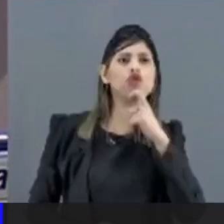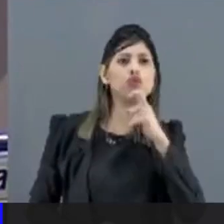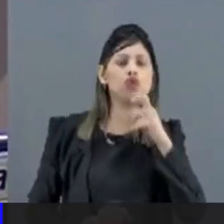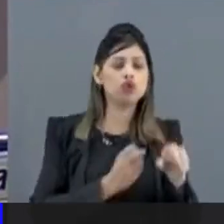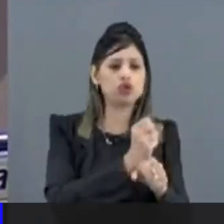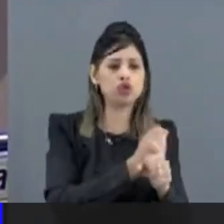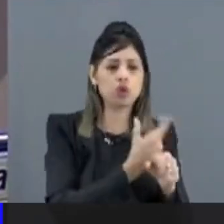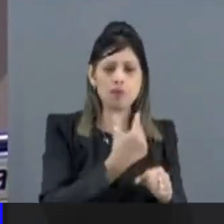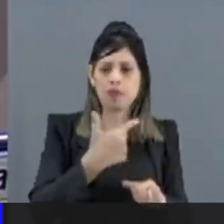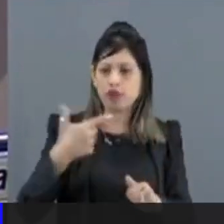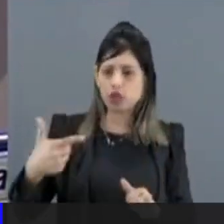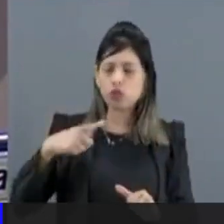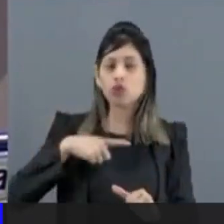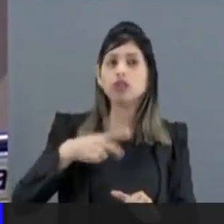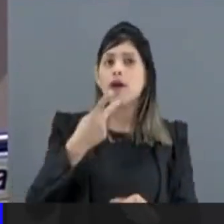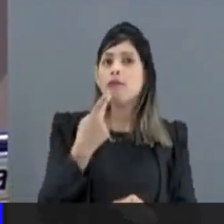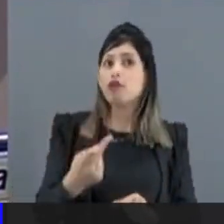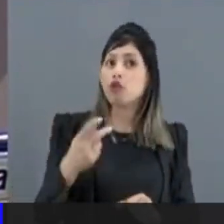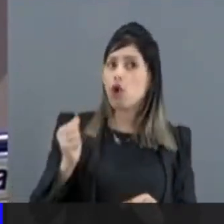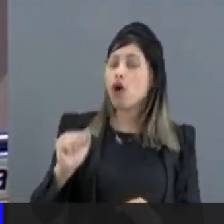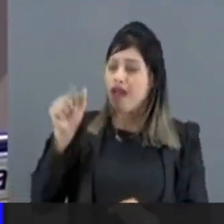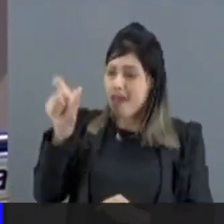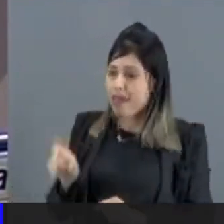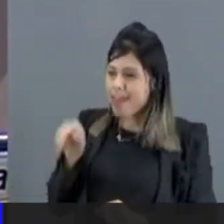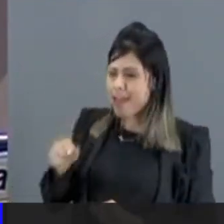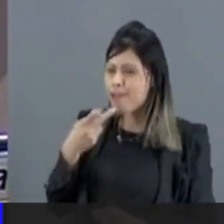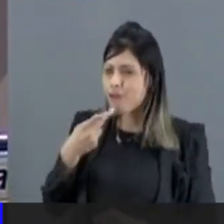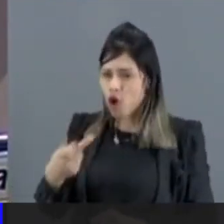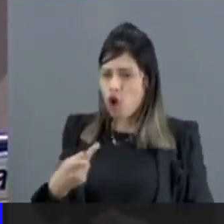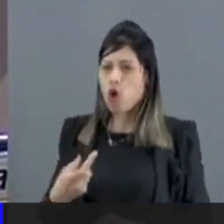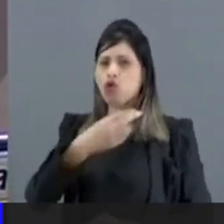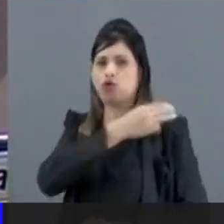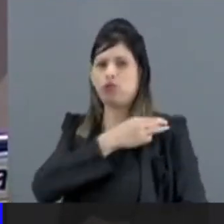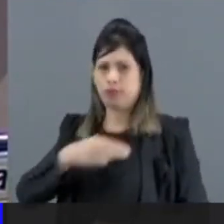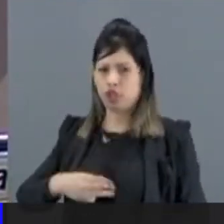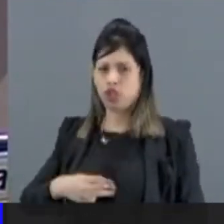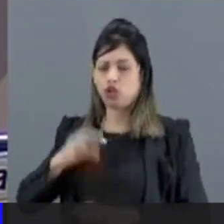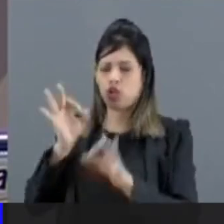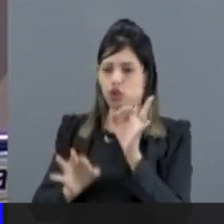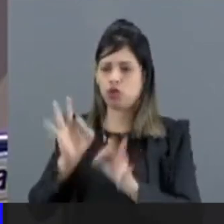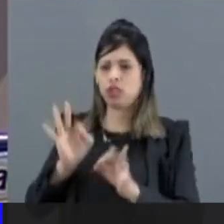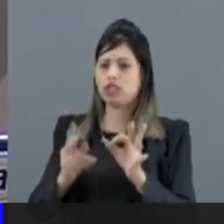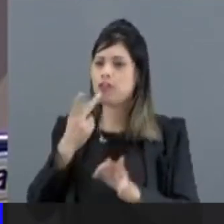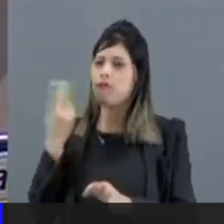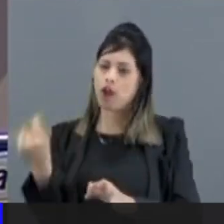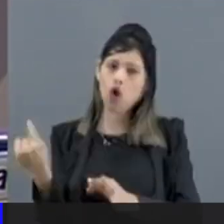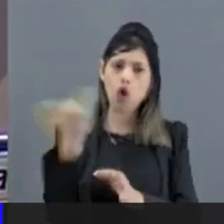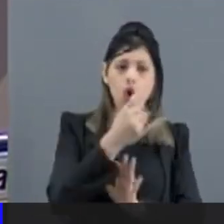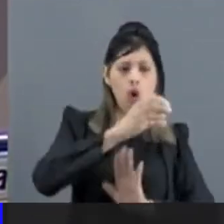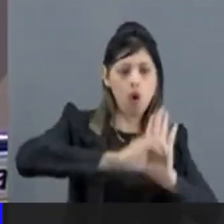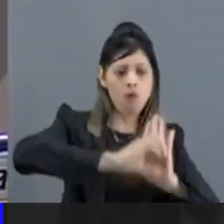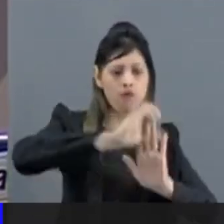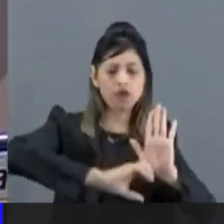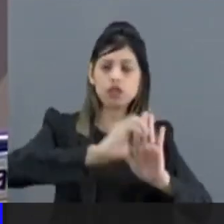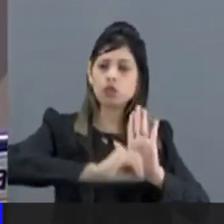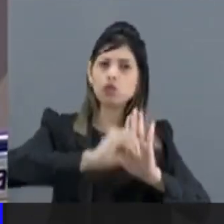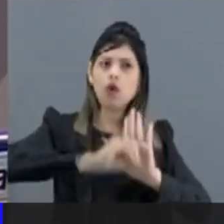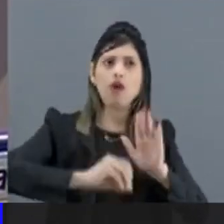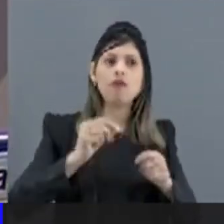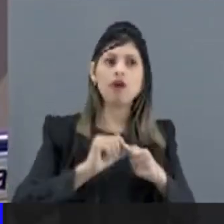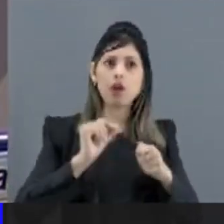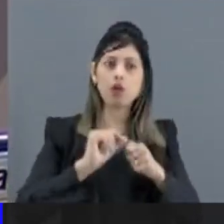cargo de Ministro da Justiça enviou Ofício ao TSE indicando que utilizaria programas próprios para